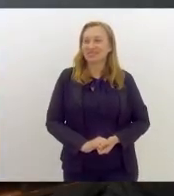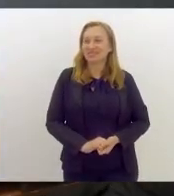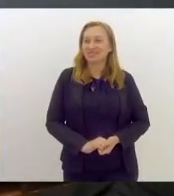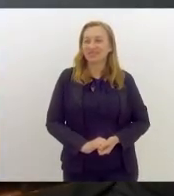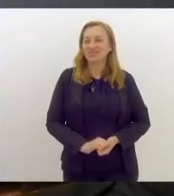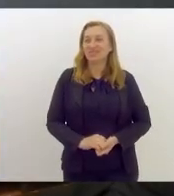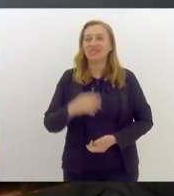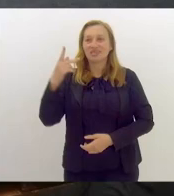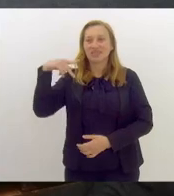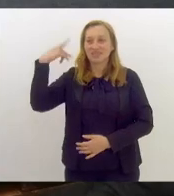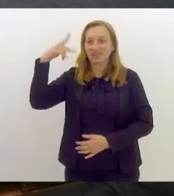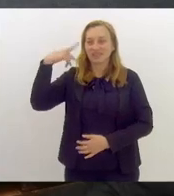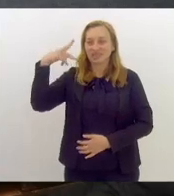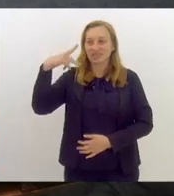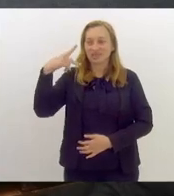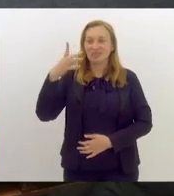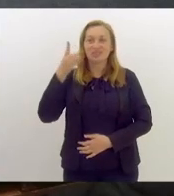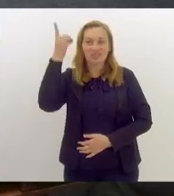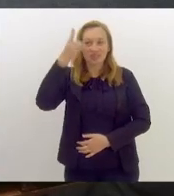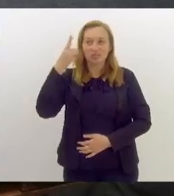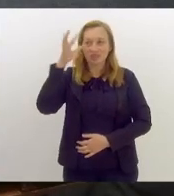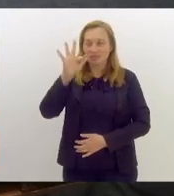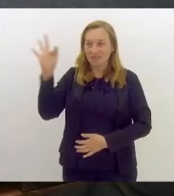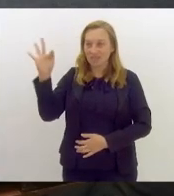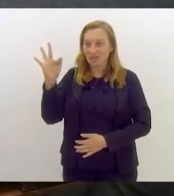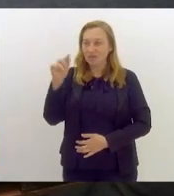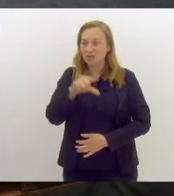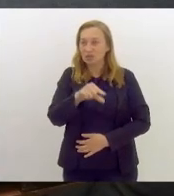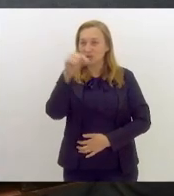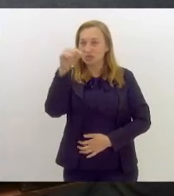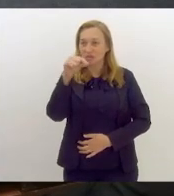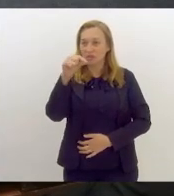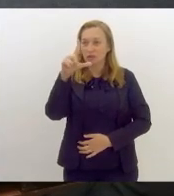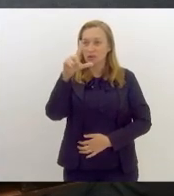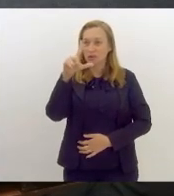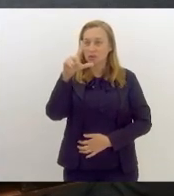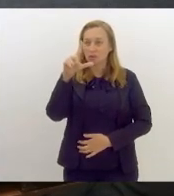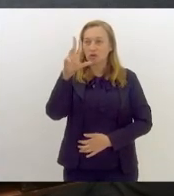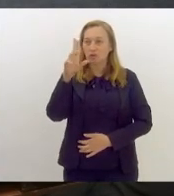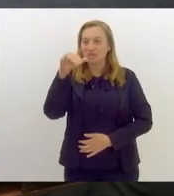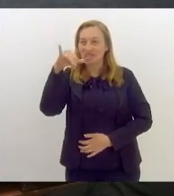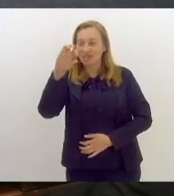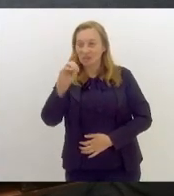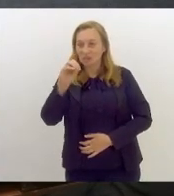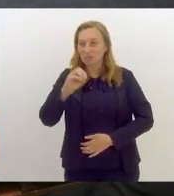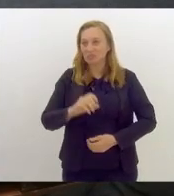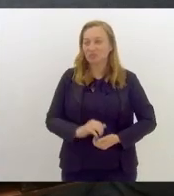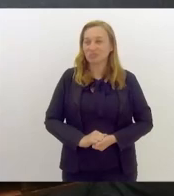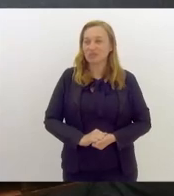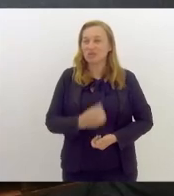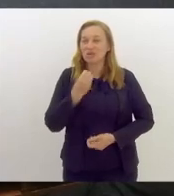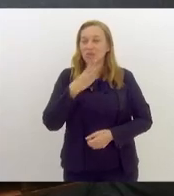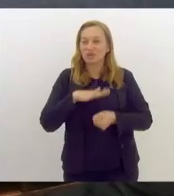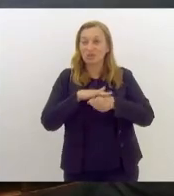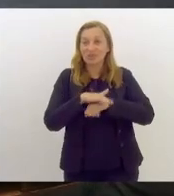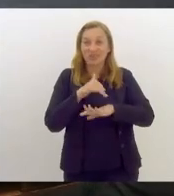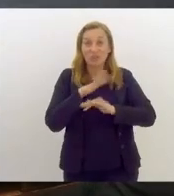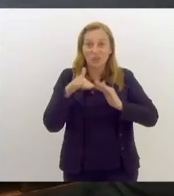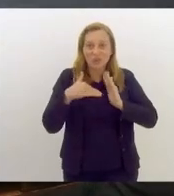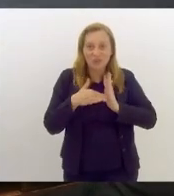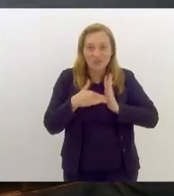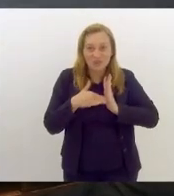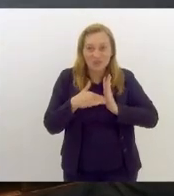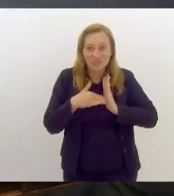Vereador deputado federal eleito Luciano Vieira Boa noite a todos